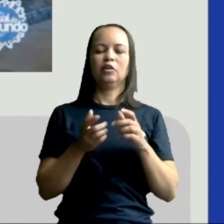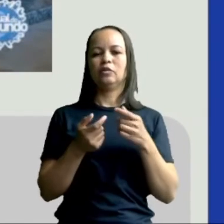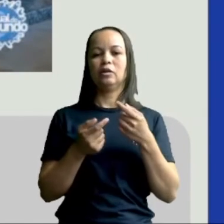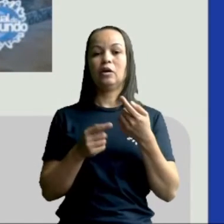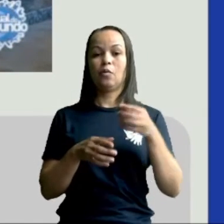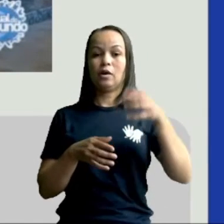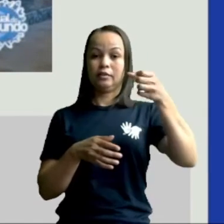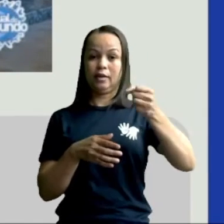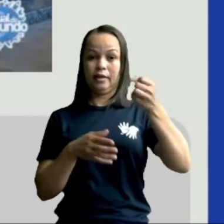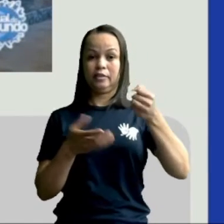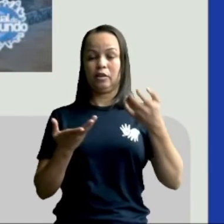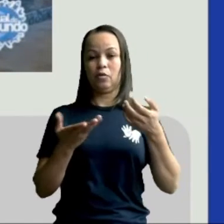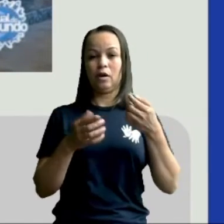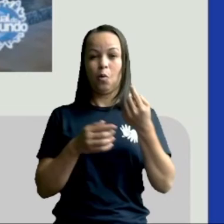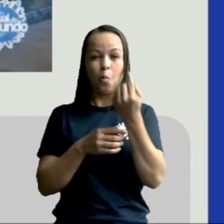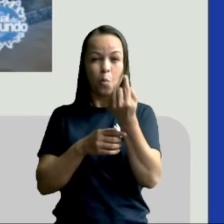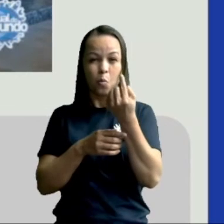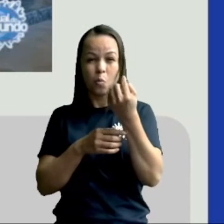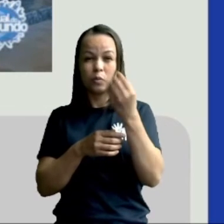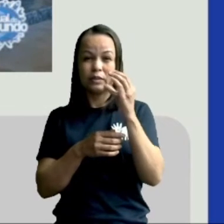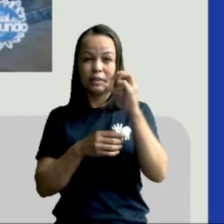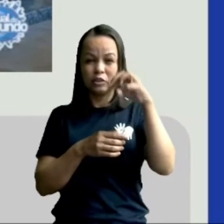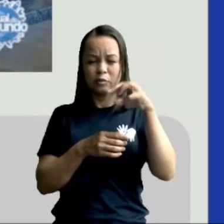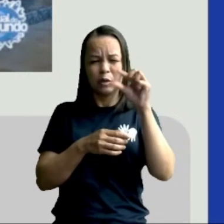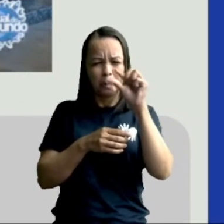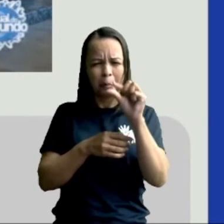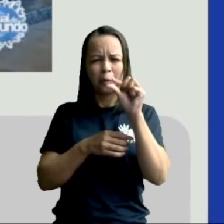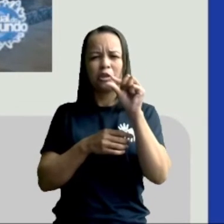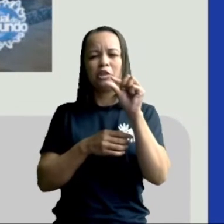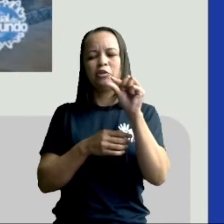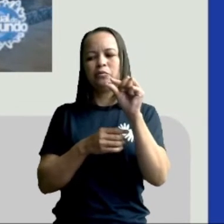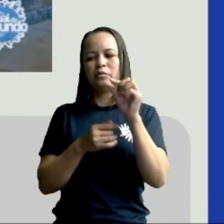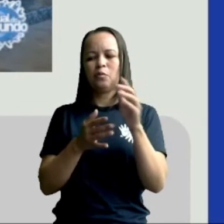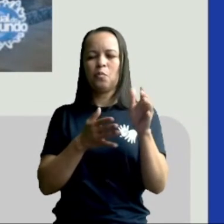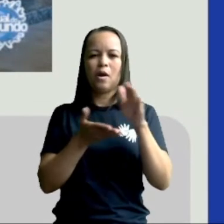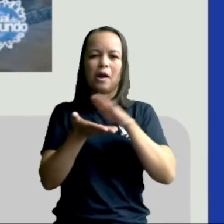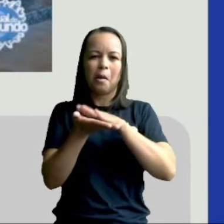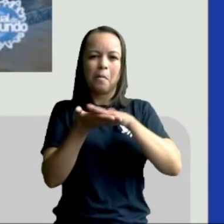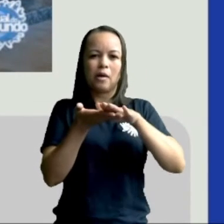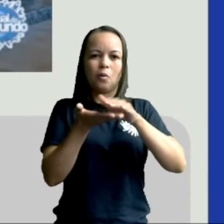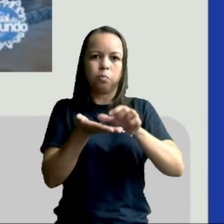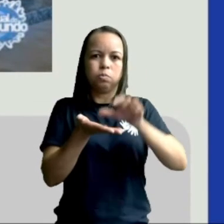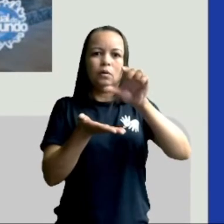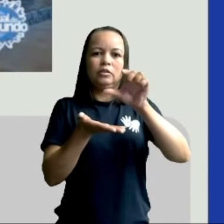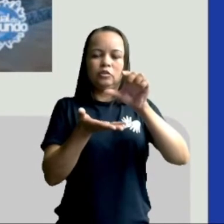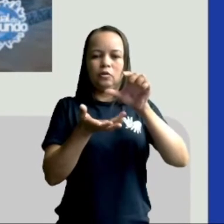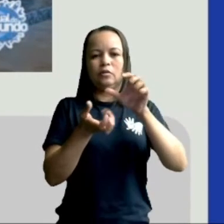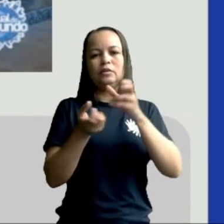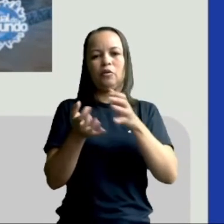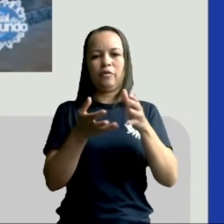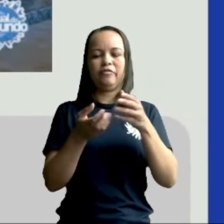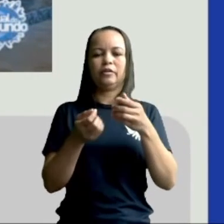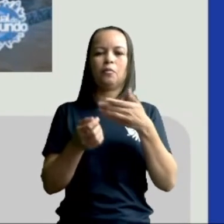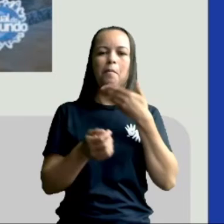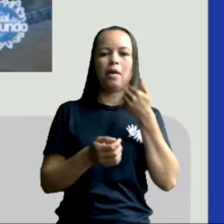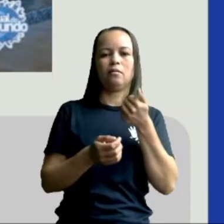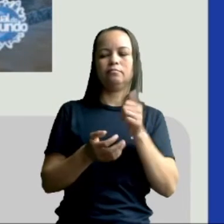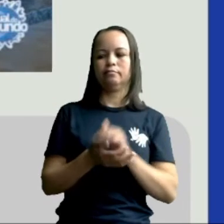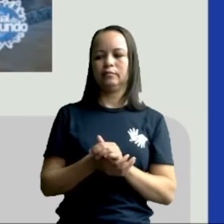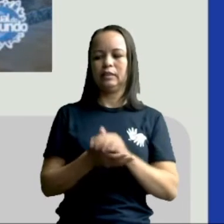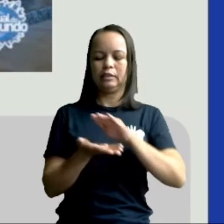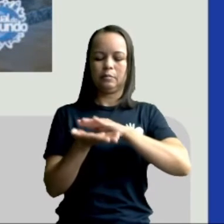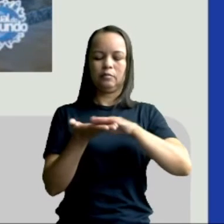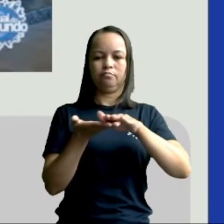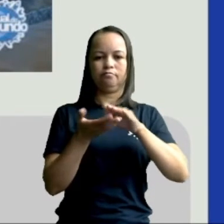menos 1 centímetro de leite. Pode ser um pouquinho menos, tá? Mas se for uma camada mais grossa, acho que dá um efeito melhor. Em cima do prato.